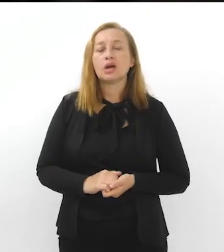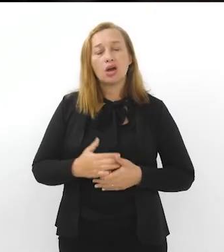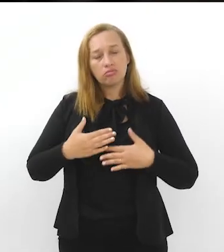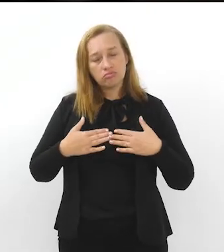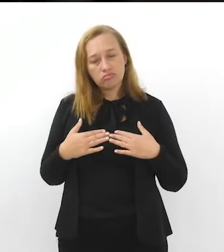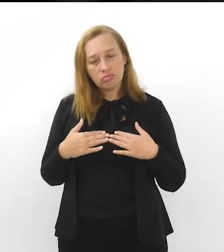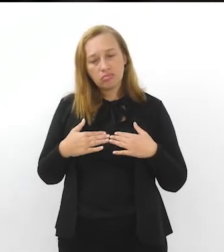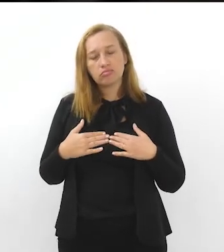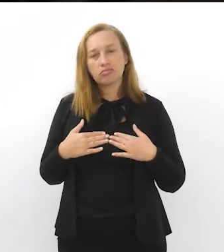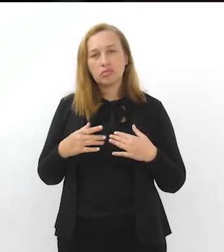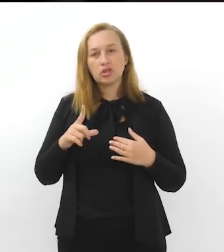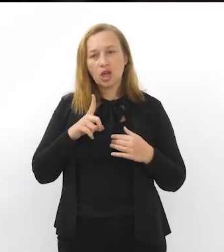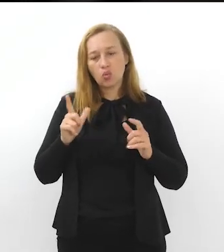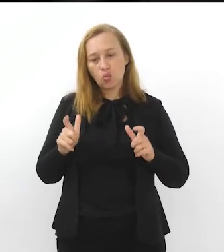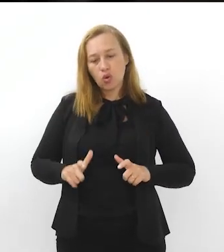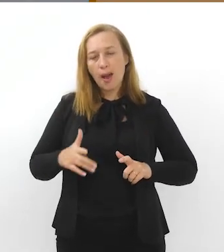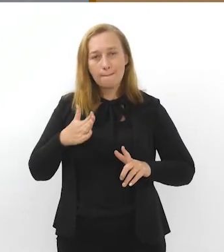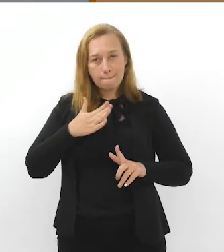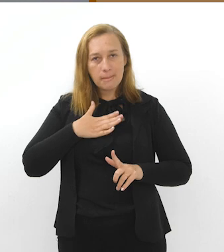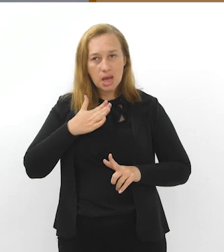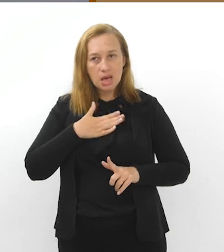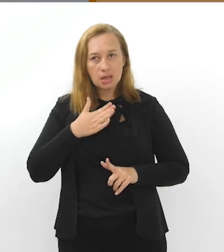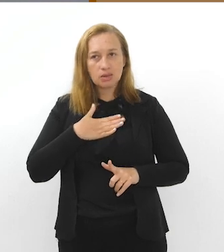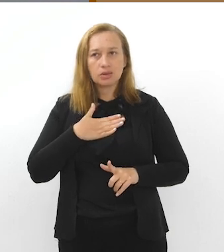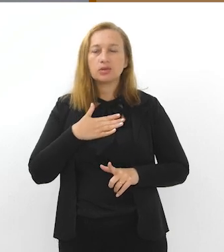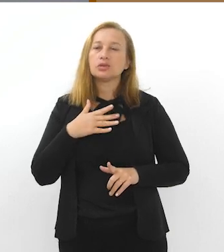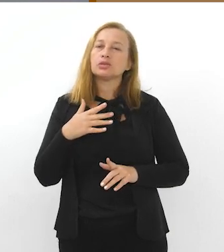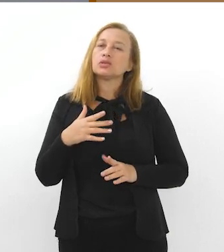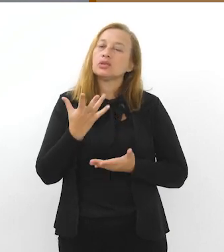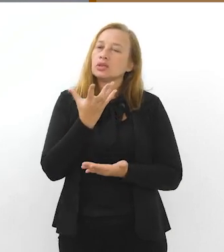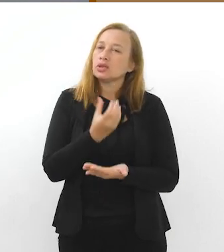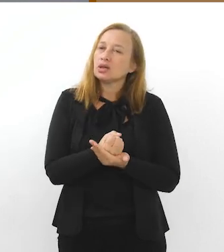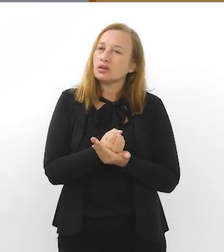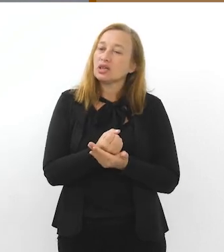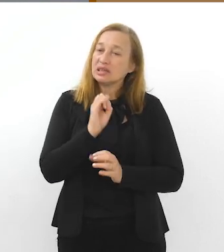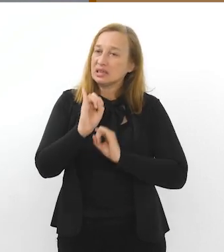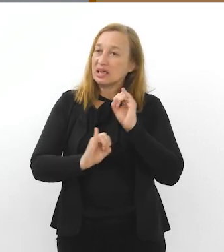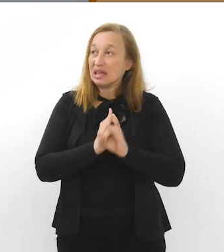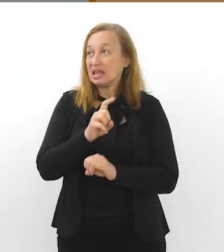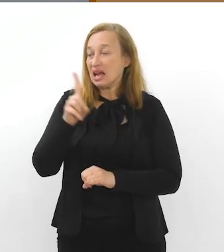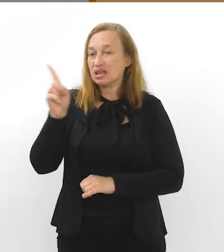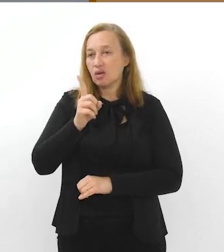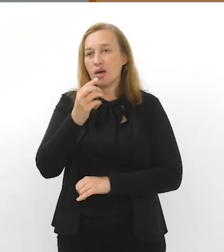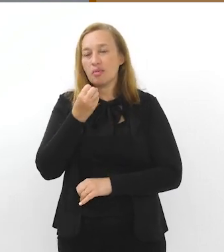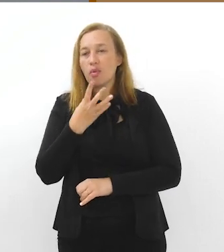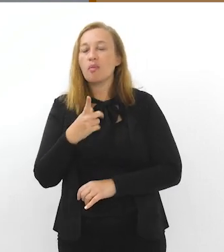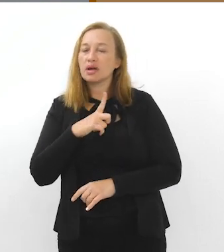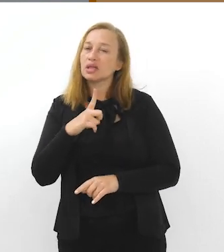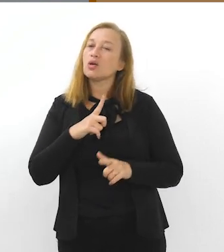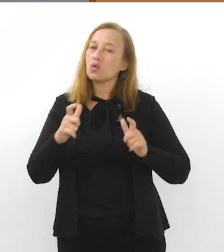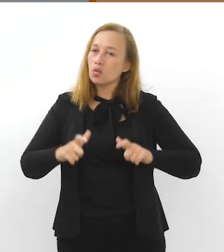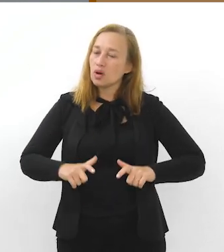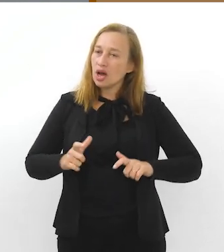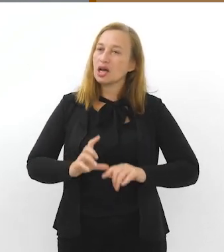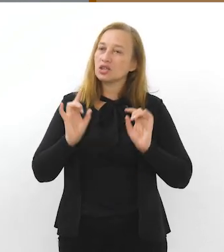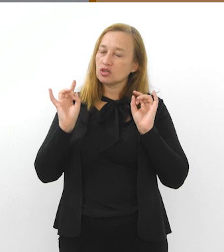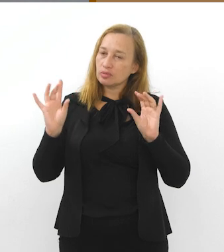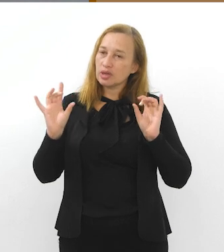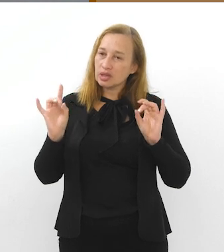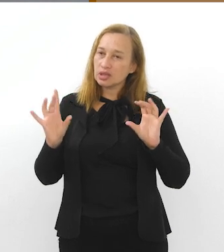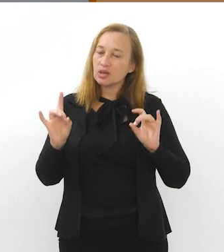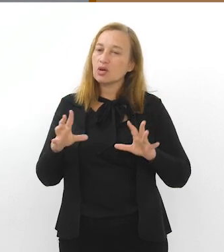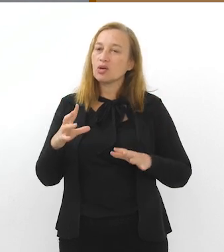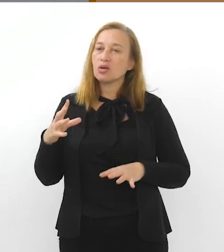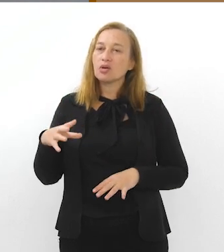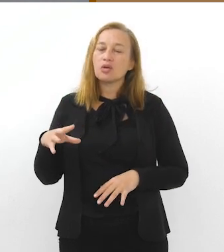meu canto, né? Eu tenho um canto, a gente não gravou lá porque a internet não é legal. Mas eu tenho um canto onde